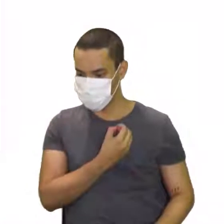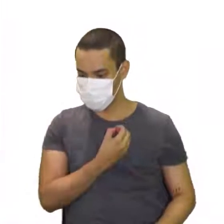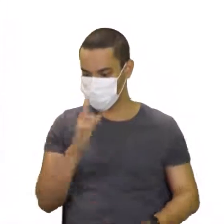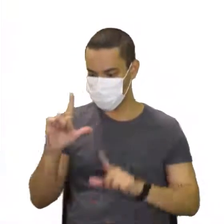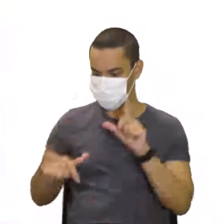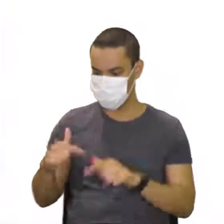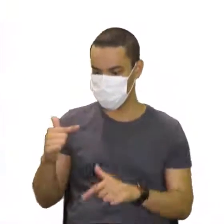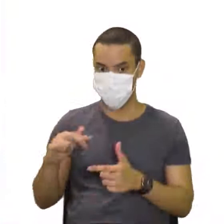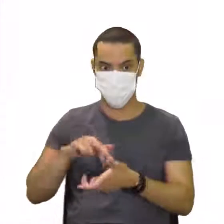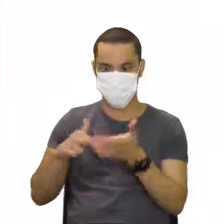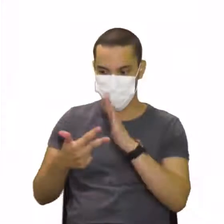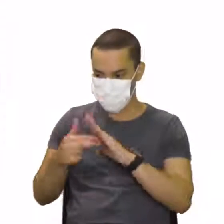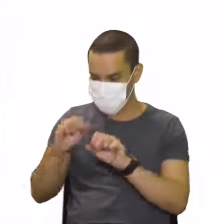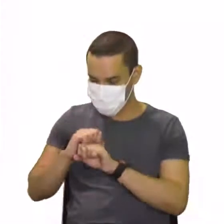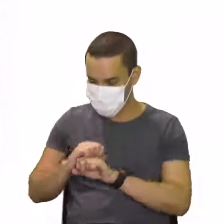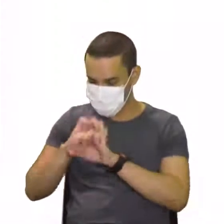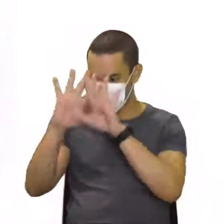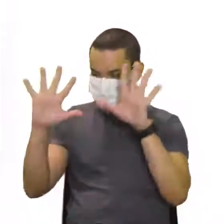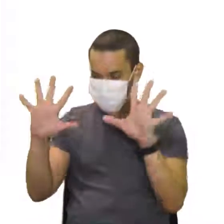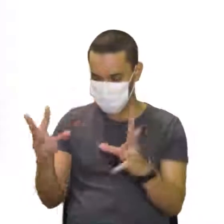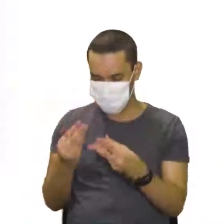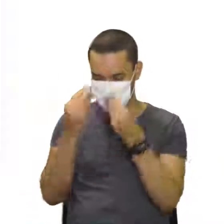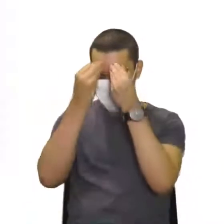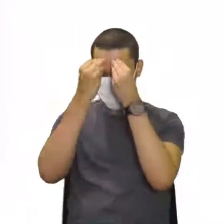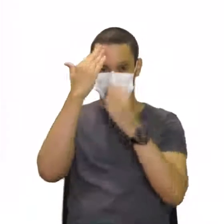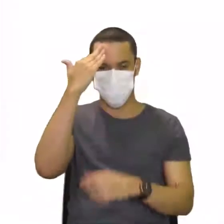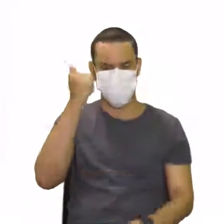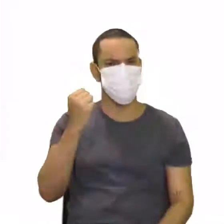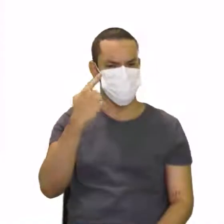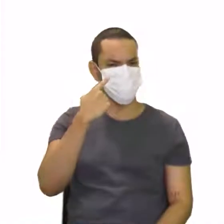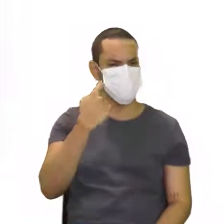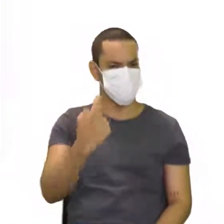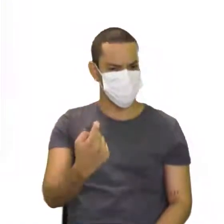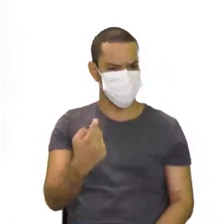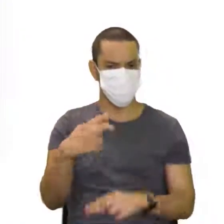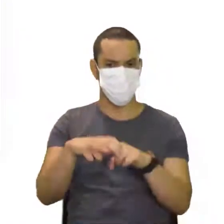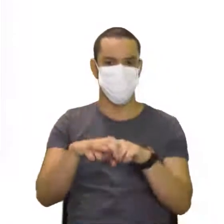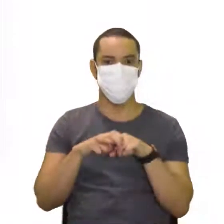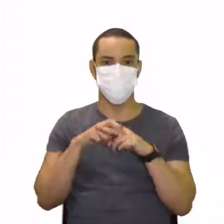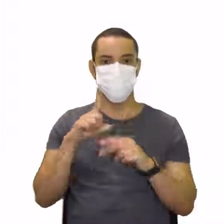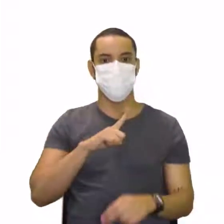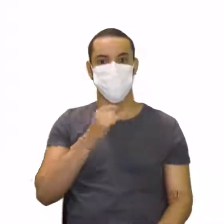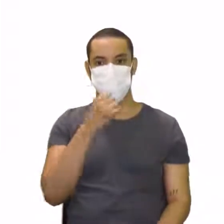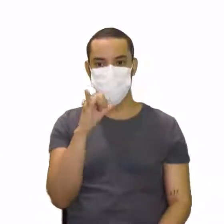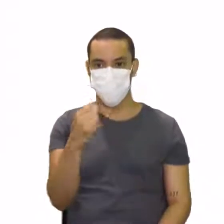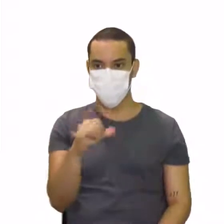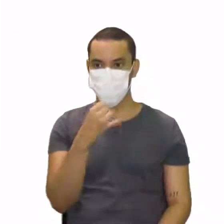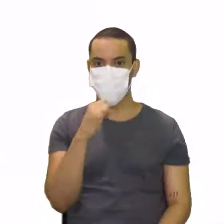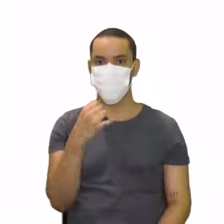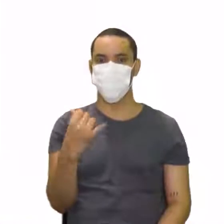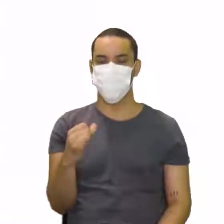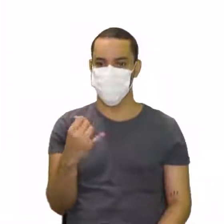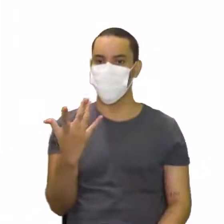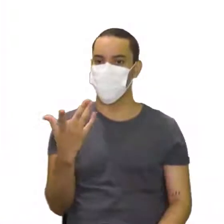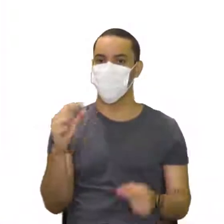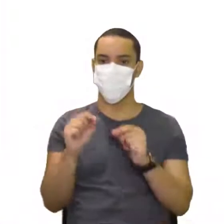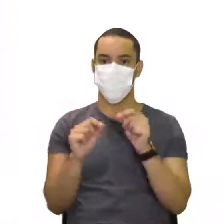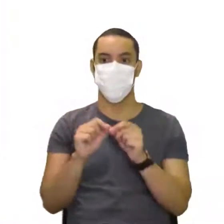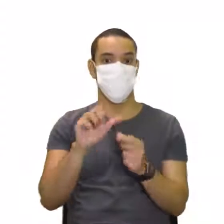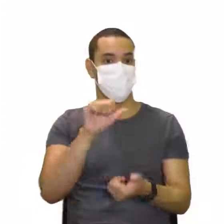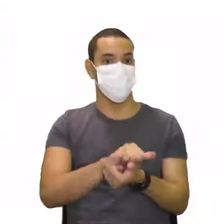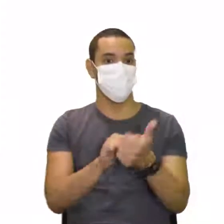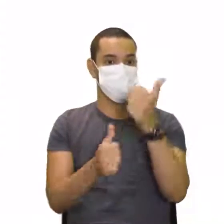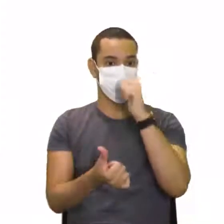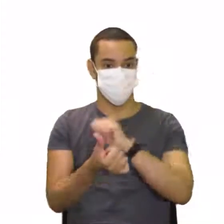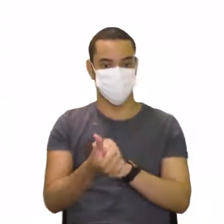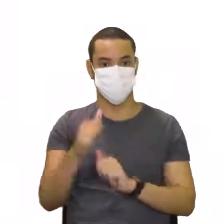as mensagens. Então, olha só que interessante a engenhoca, né? Os pulsos elétricos, as correntes elétricas eram transformadas